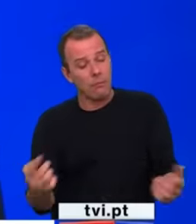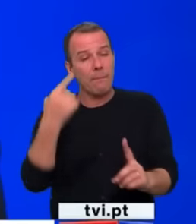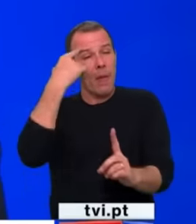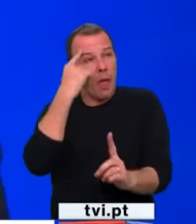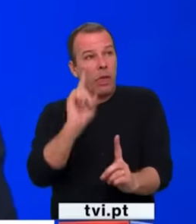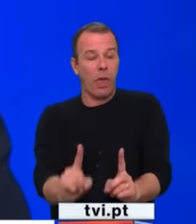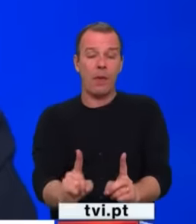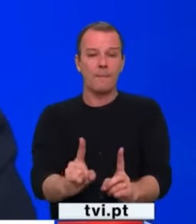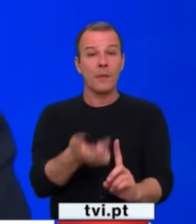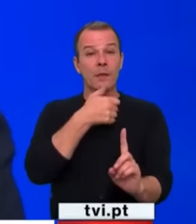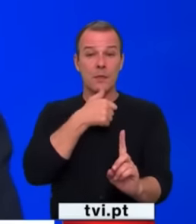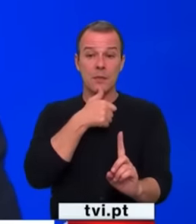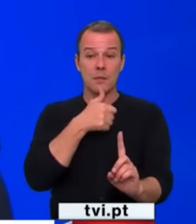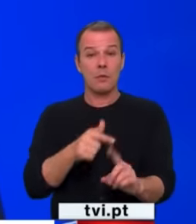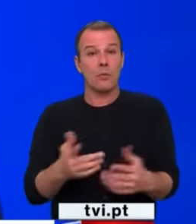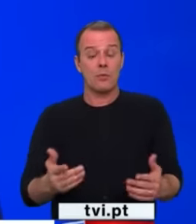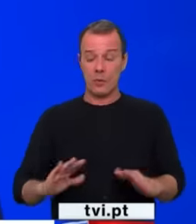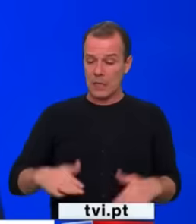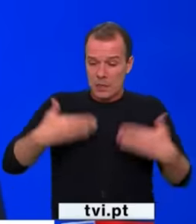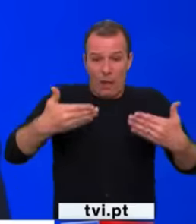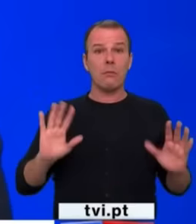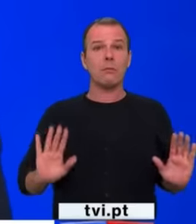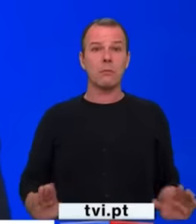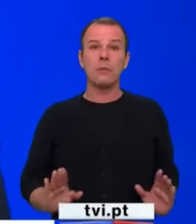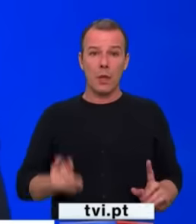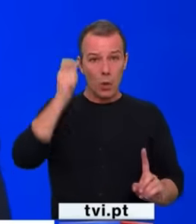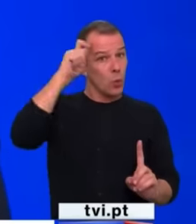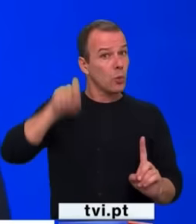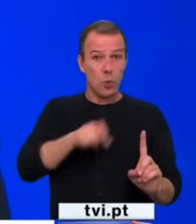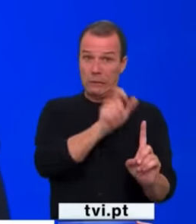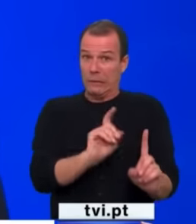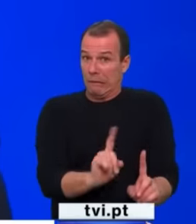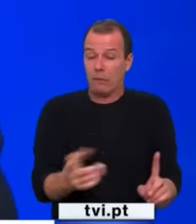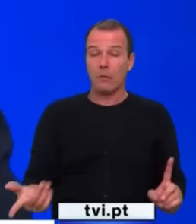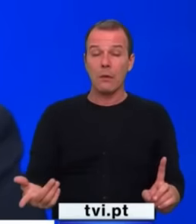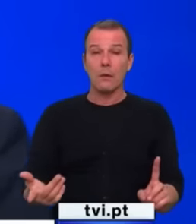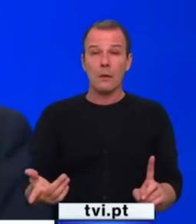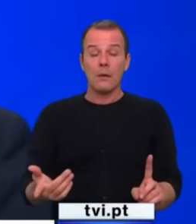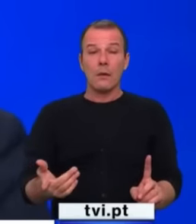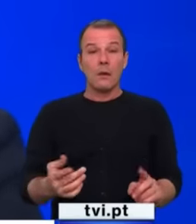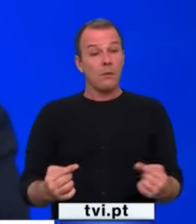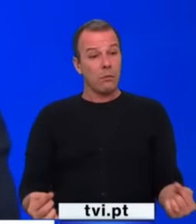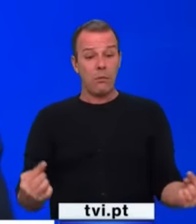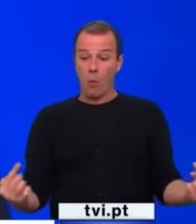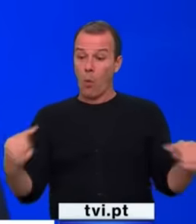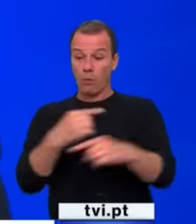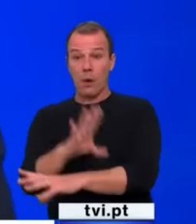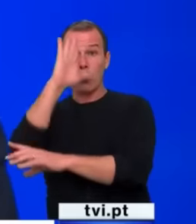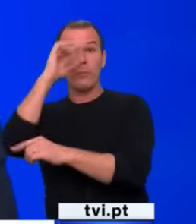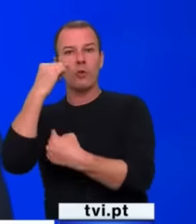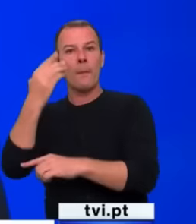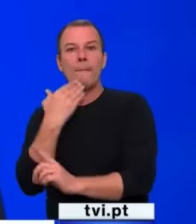que esta é uma decisão inicial de um juiz de instrução que vai, contrariamente àquilo que pede o Ministério